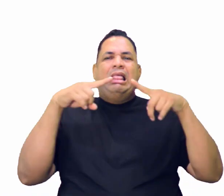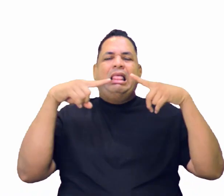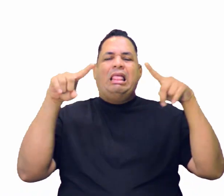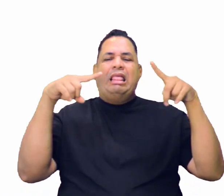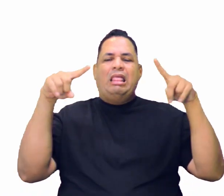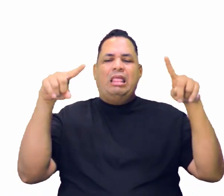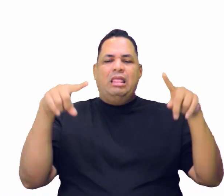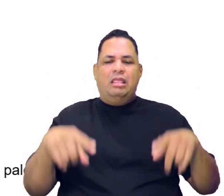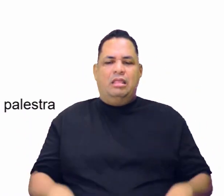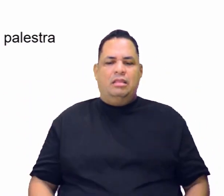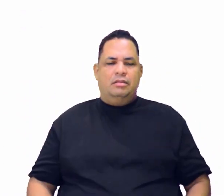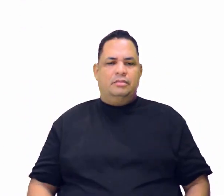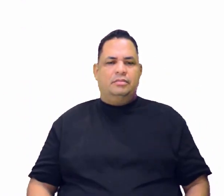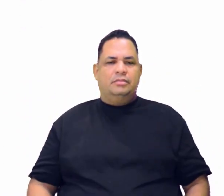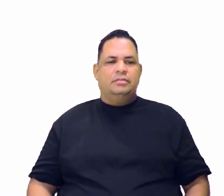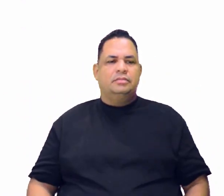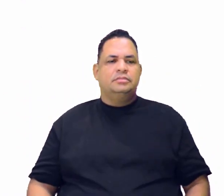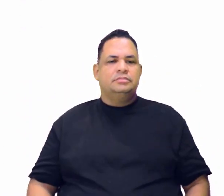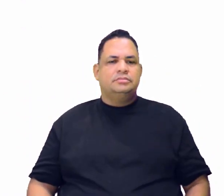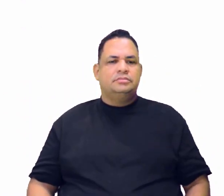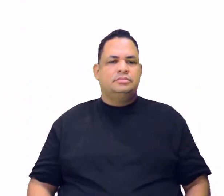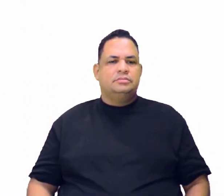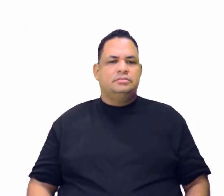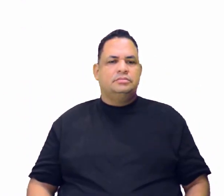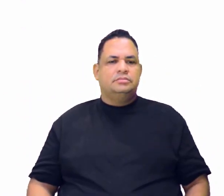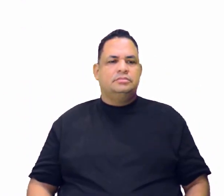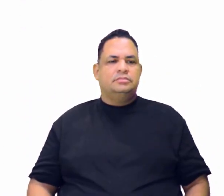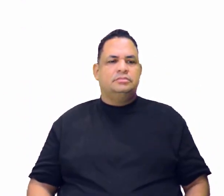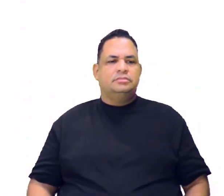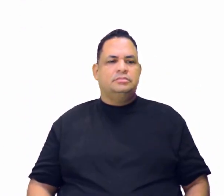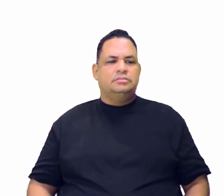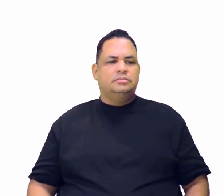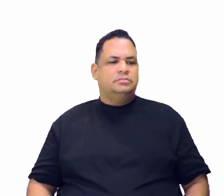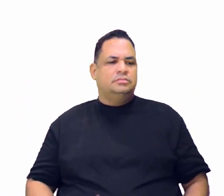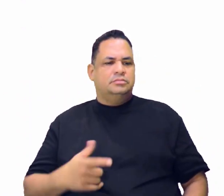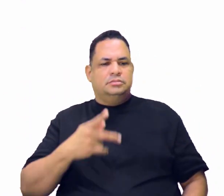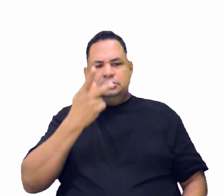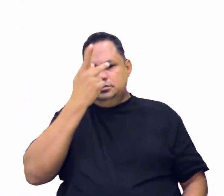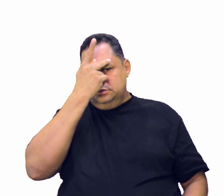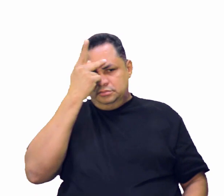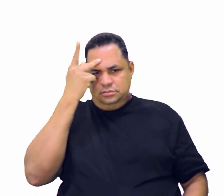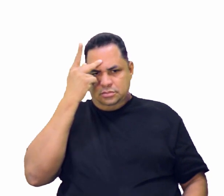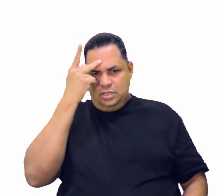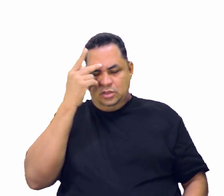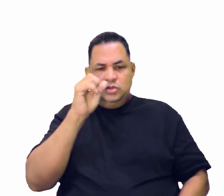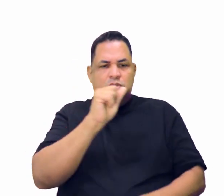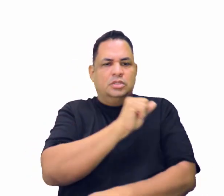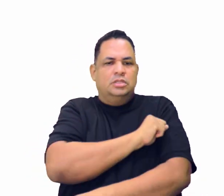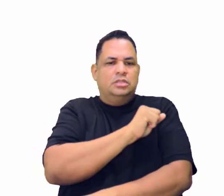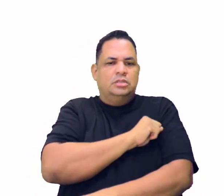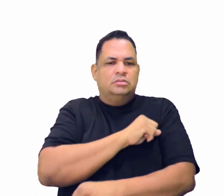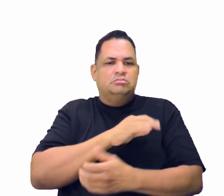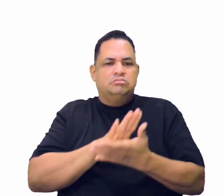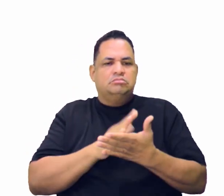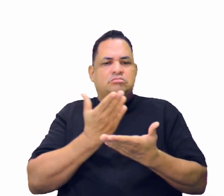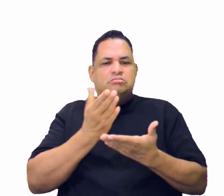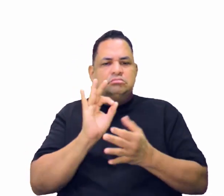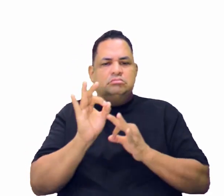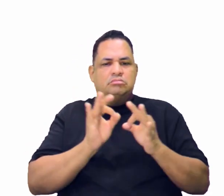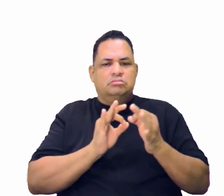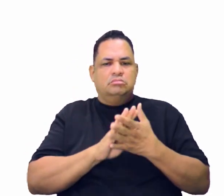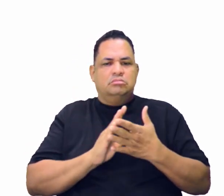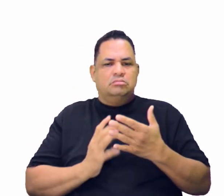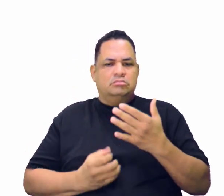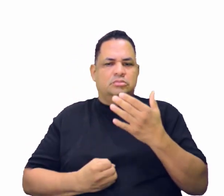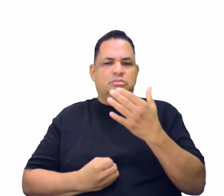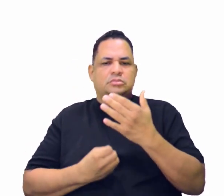reclamar. Viu só? A mesma coisa acontece aqui. Ninguém, senão os alunos mais complicados,